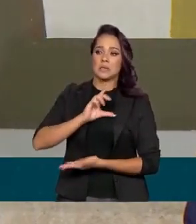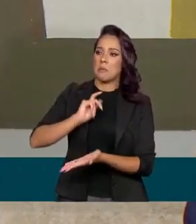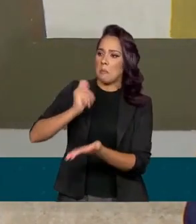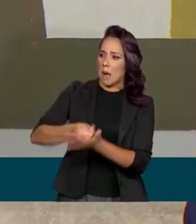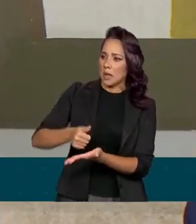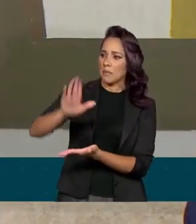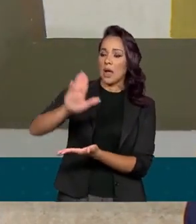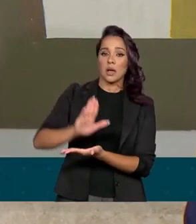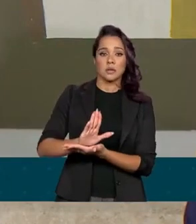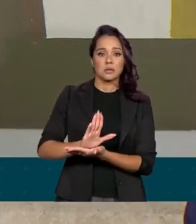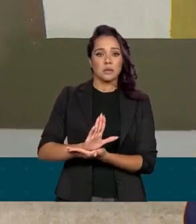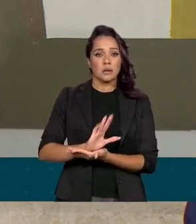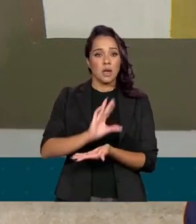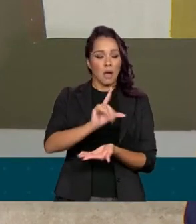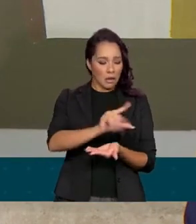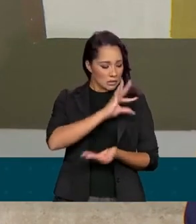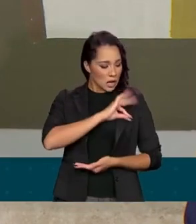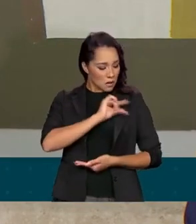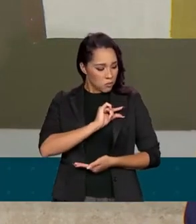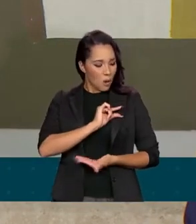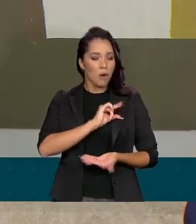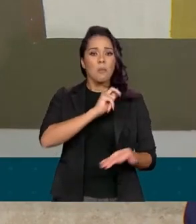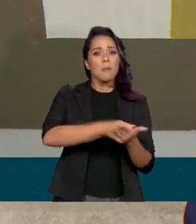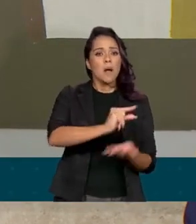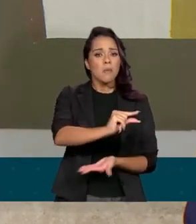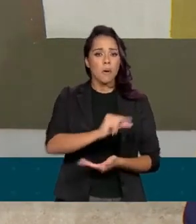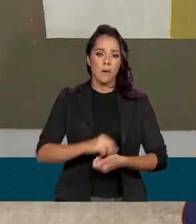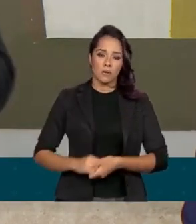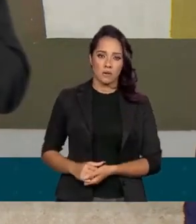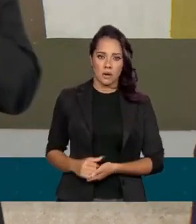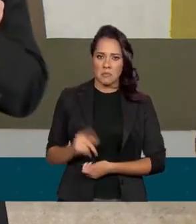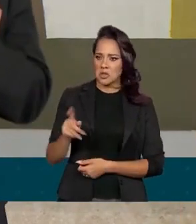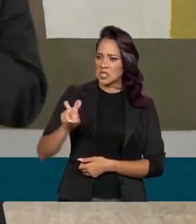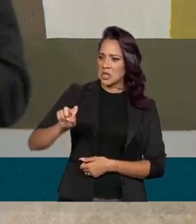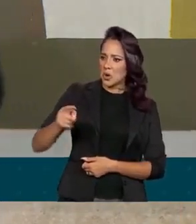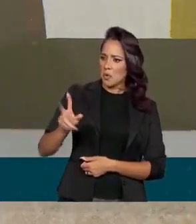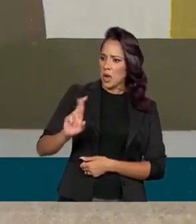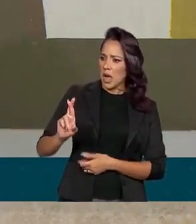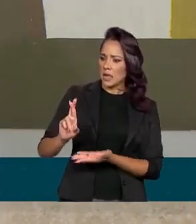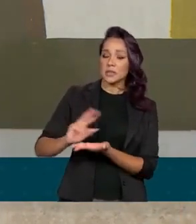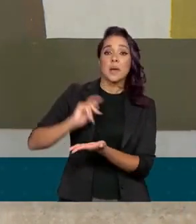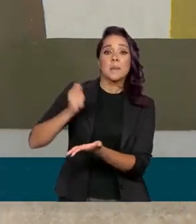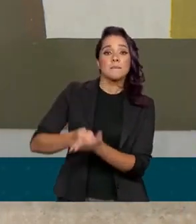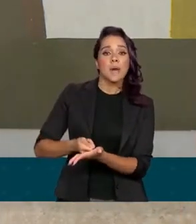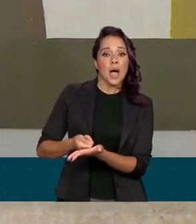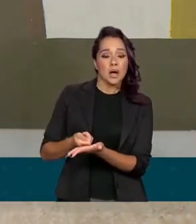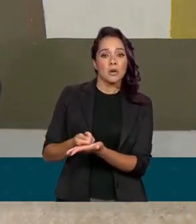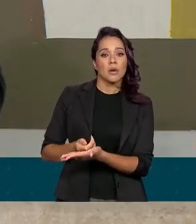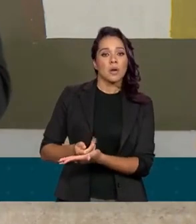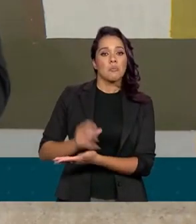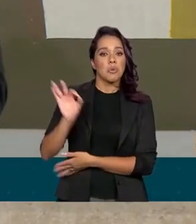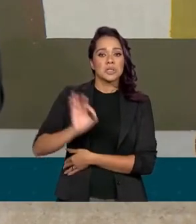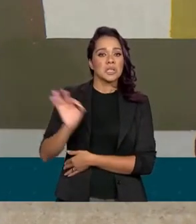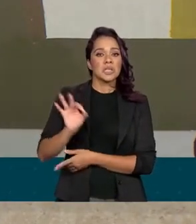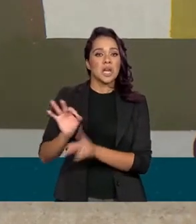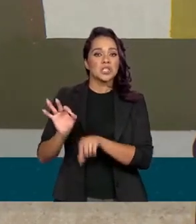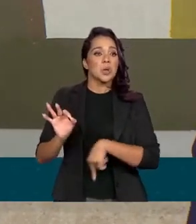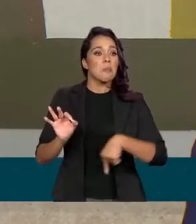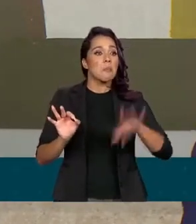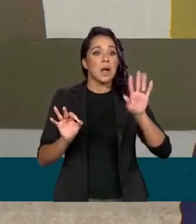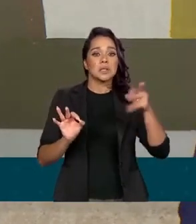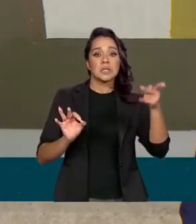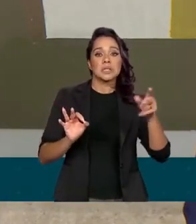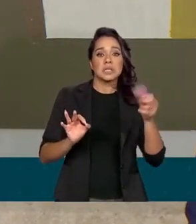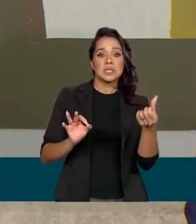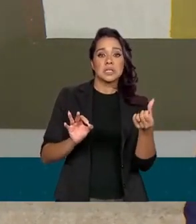pague menos. Não é possível que uma pessoa que ganha 5 mil reais pague proporcionalmente mais do que um cara